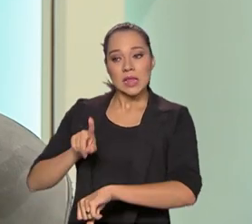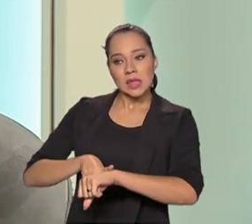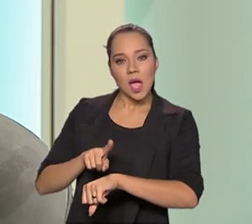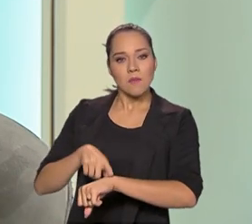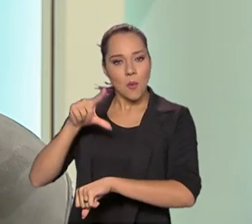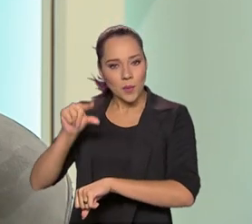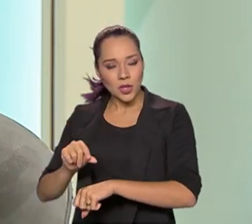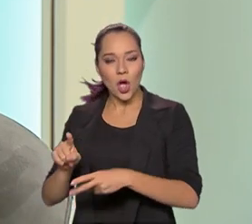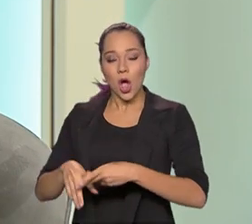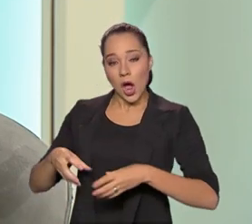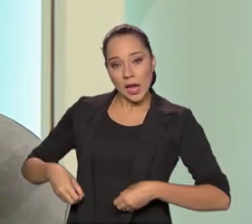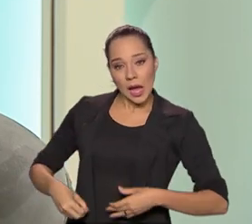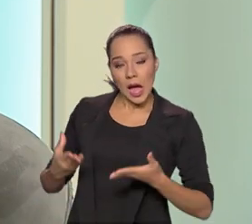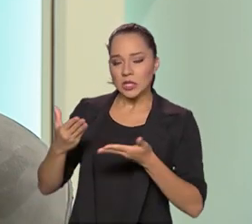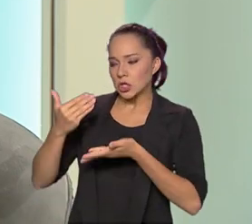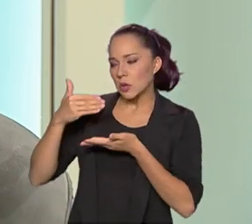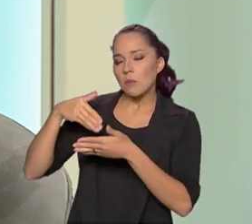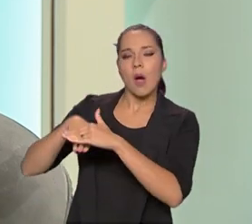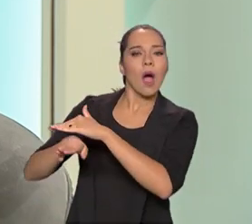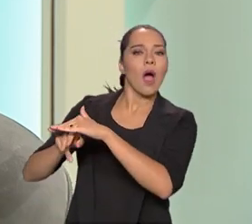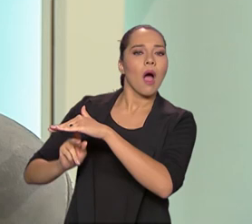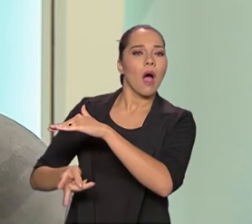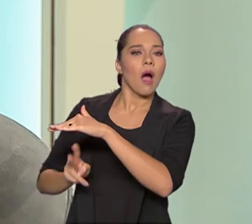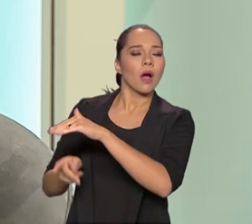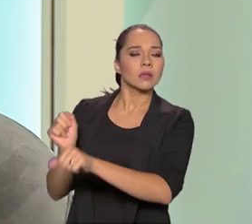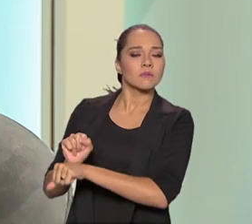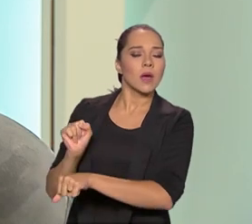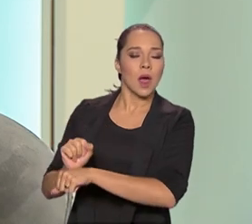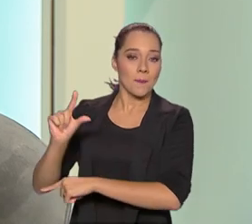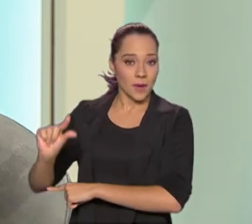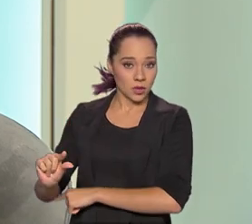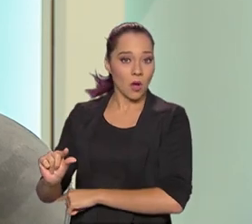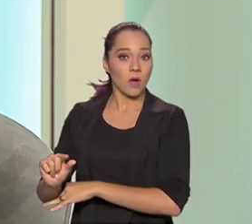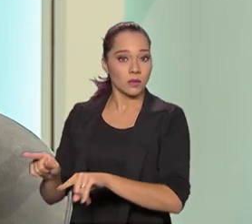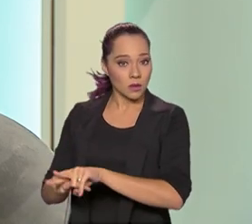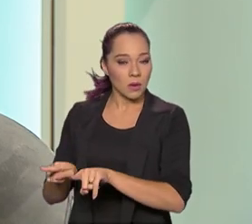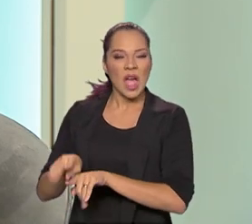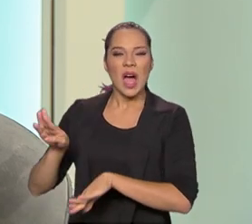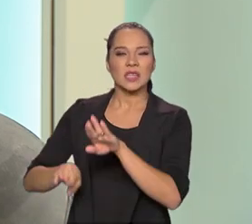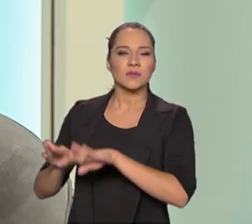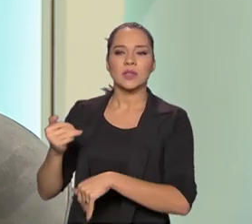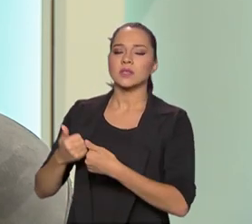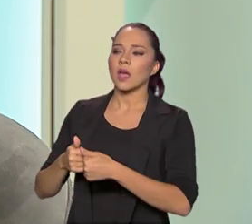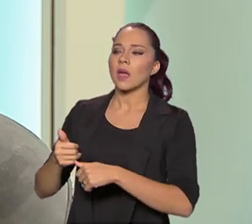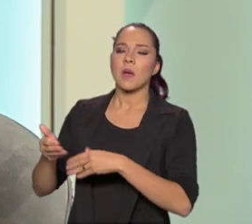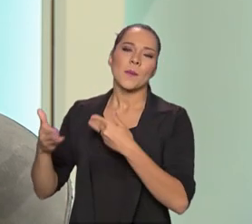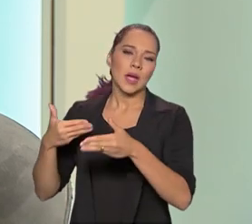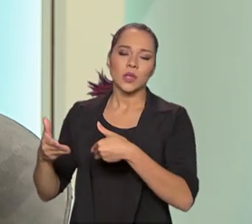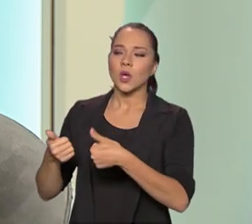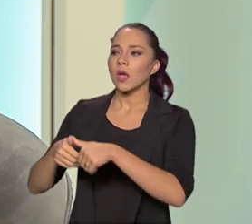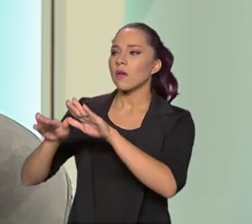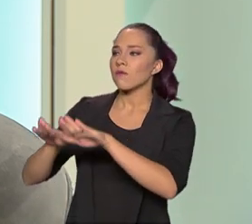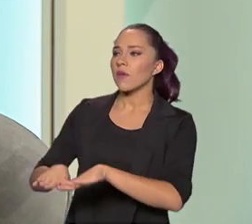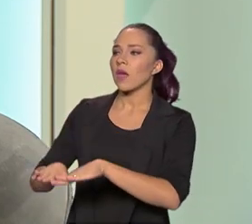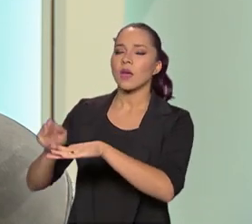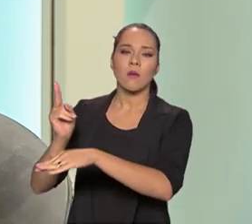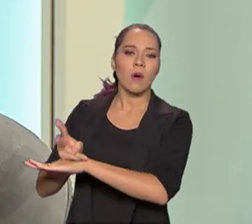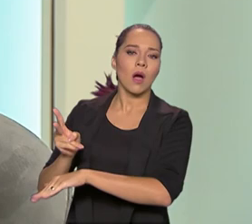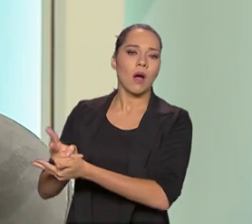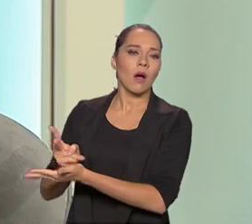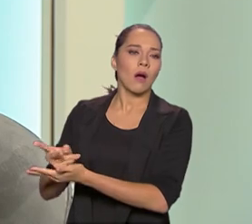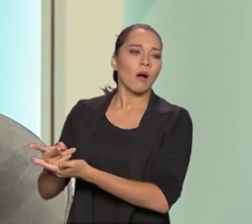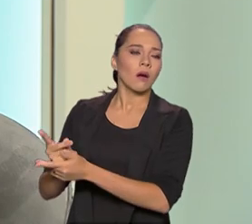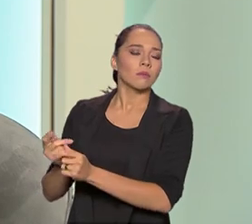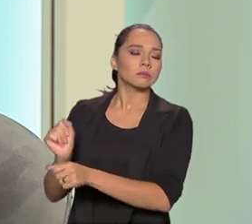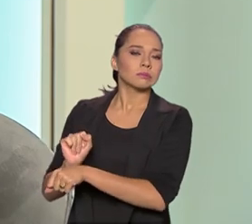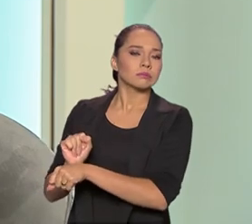tempos e de custos de armazenagem de mercadorias que ficam, às vezes, pendentes de despacho, se está estimulando